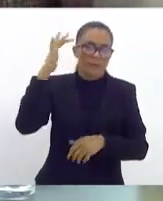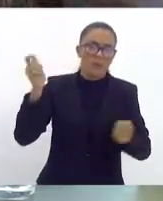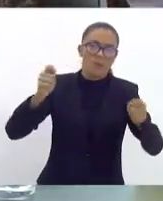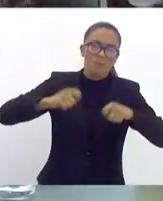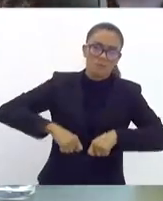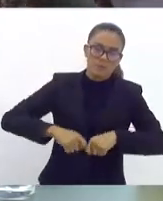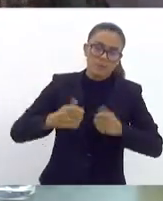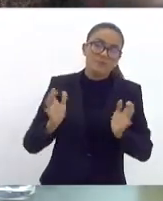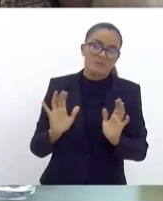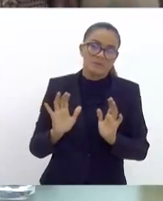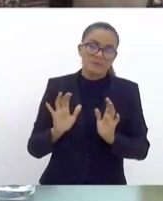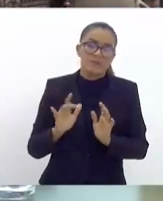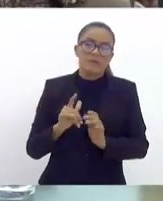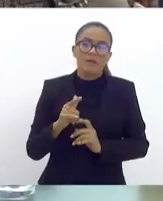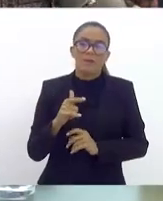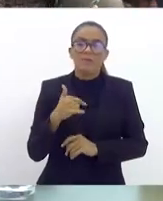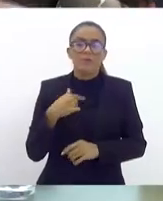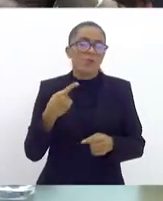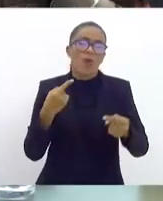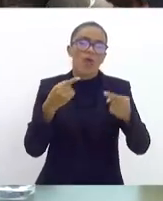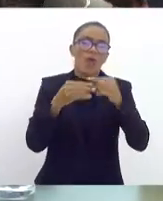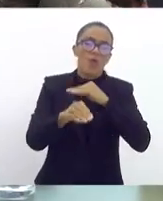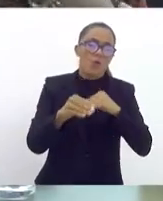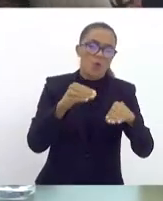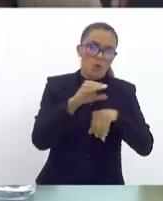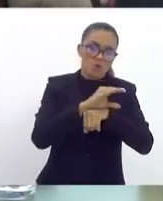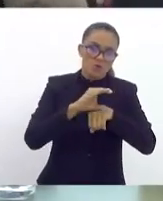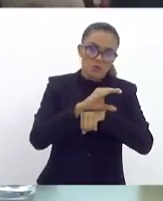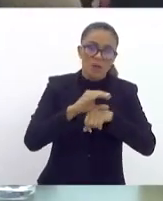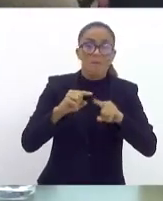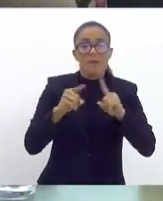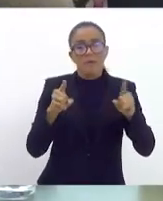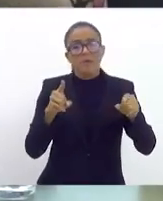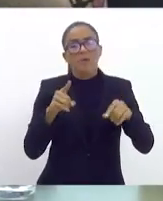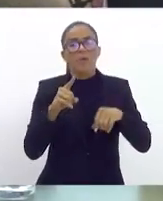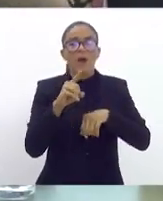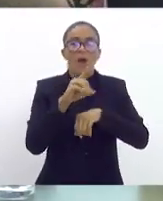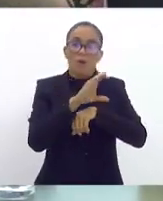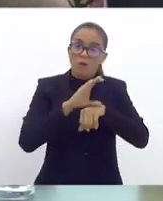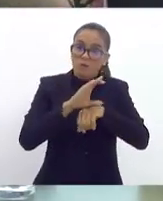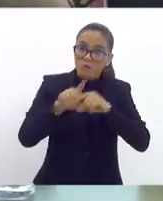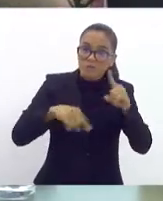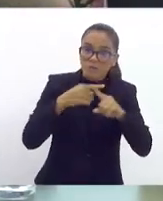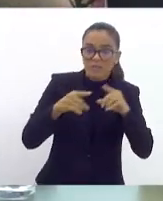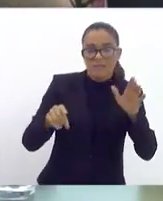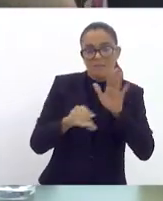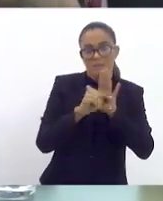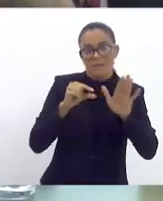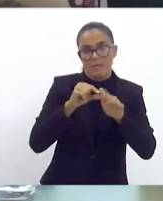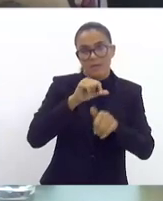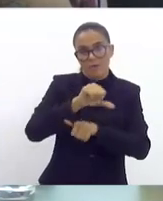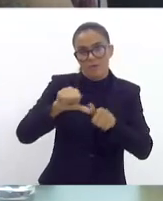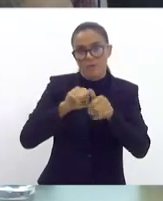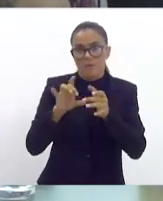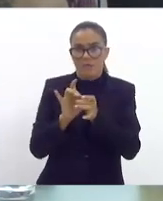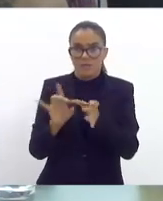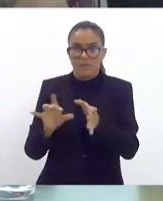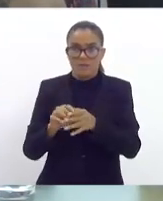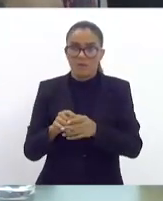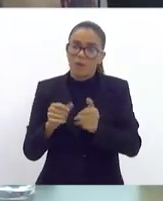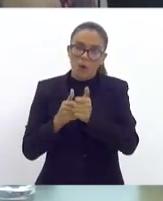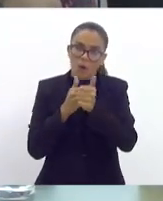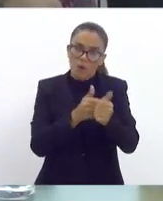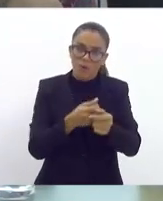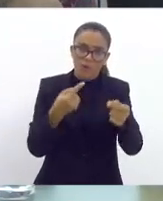se ter Então nesse caso não a inconstitucionalidade mais a concessionária de com emendas modificando para autorizativo então acompanha a